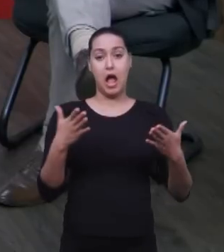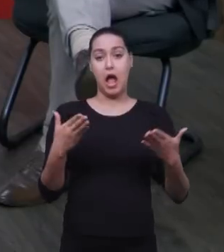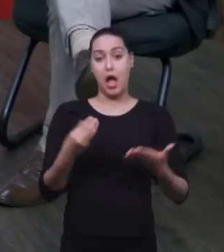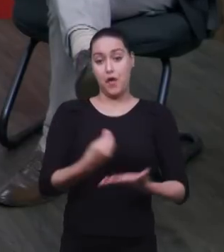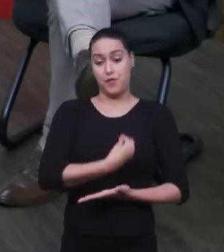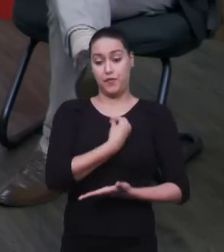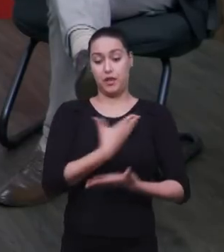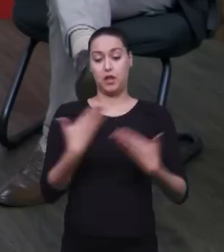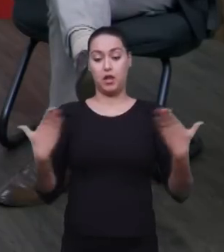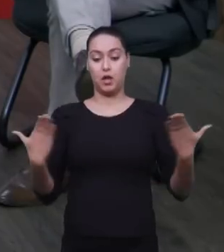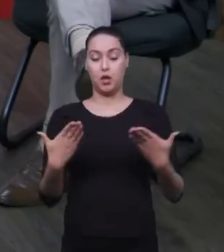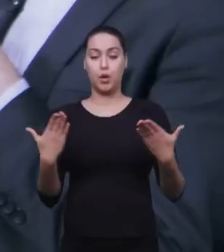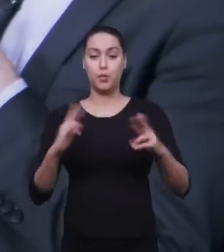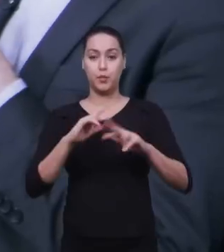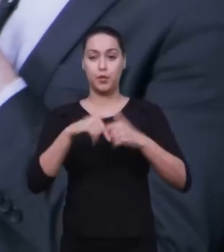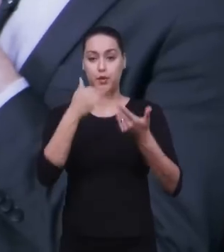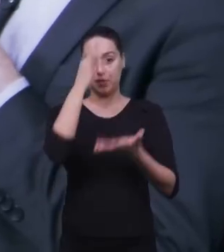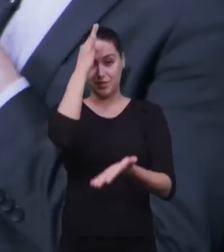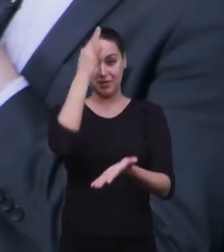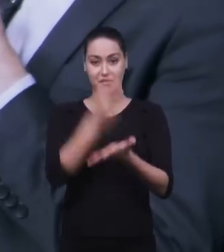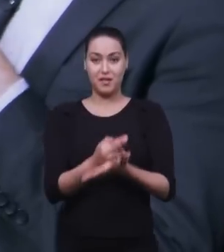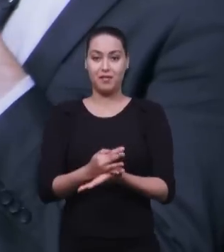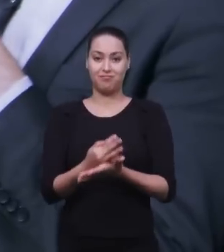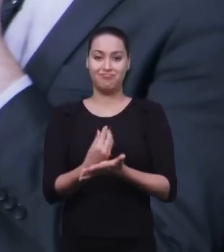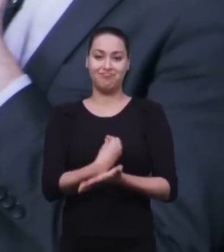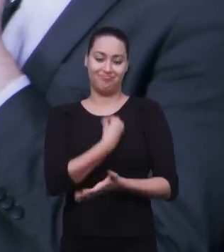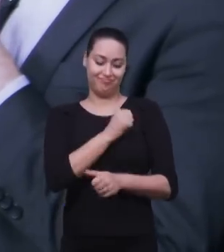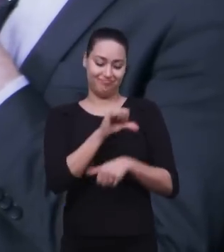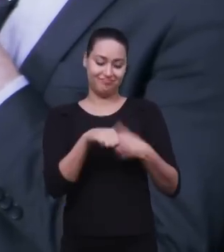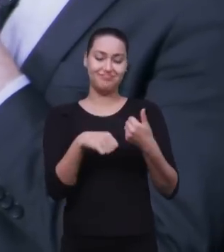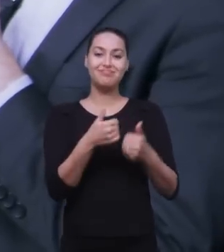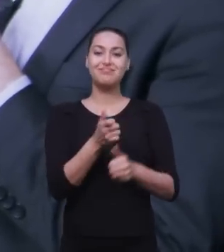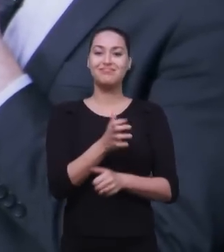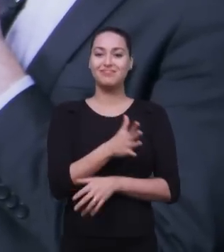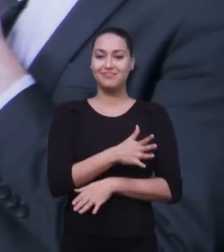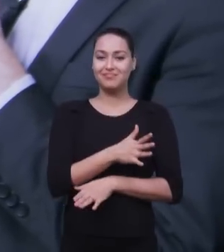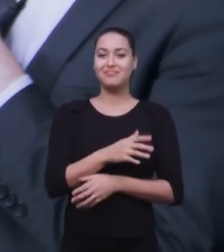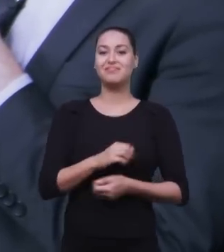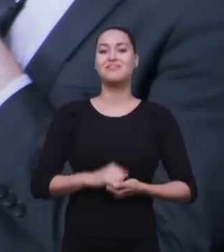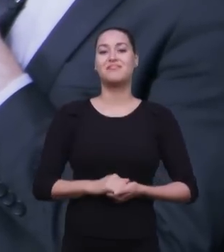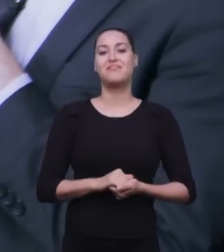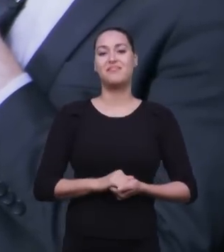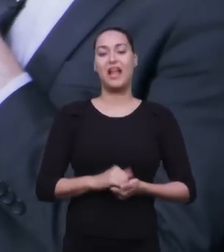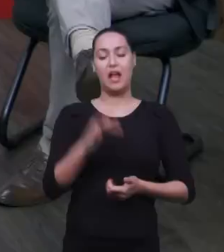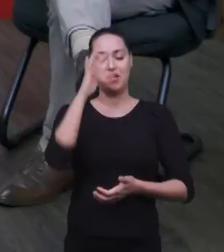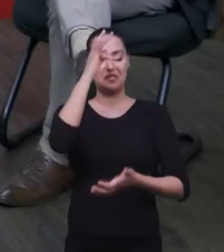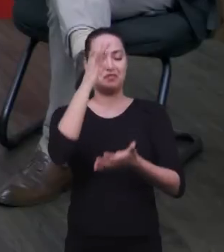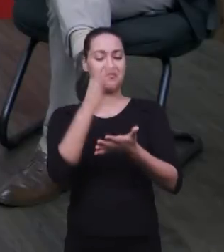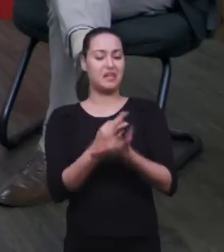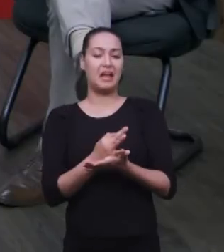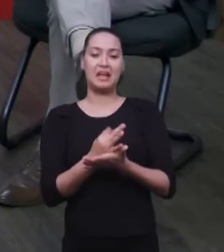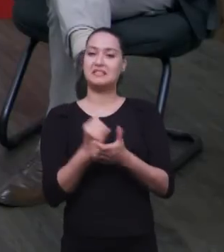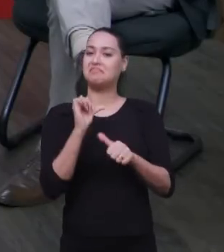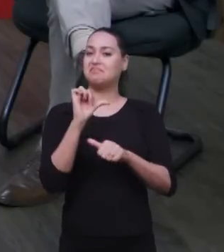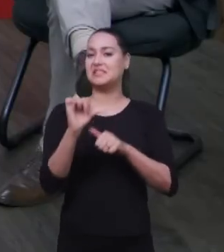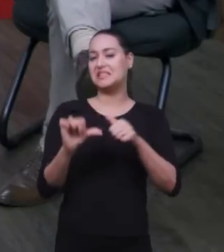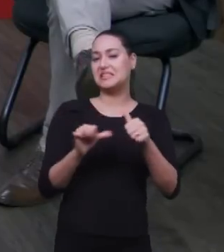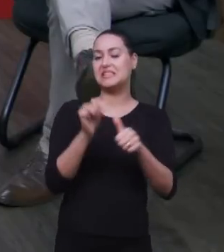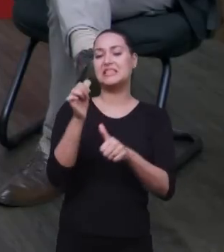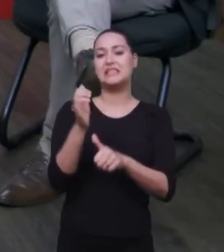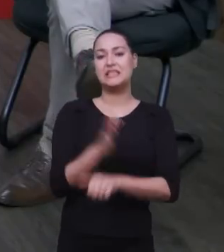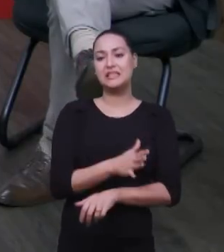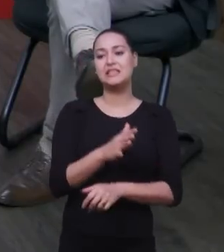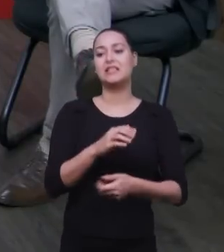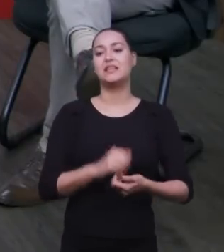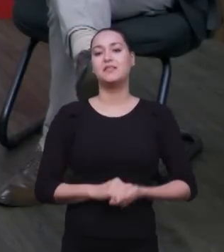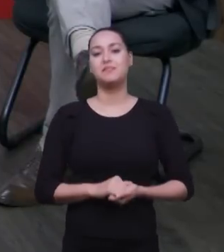agora vivo, a vivo na fé, né? É uma forma de vida para o servo de Deus. A fé é transformadora, né? Precisa